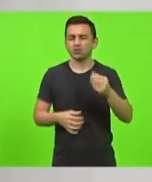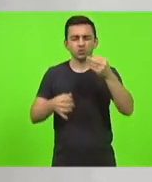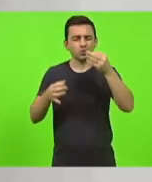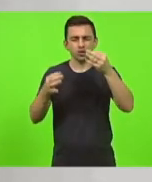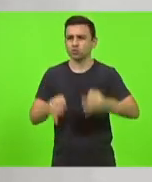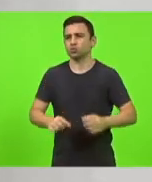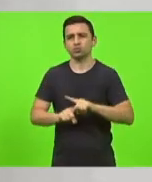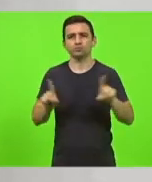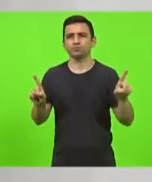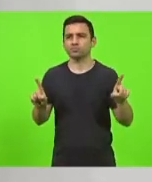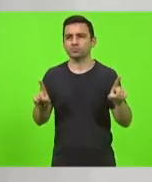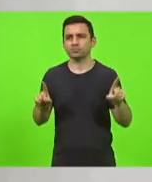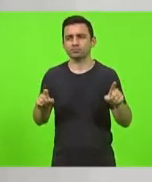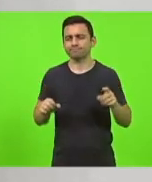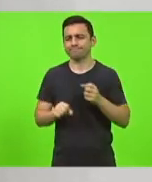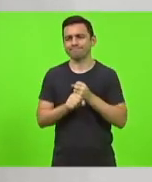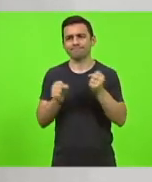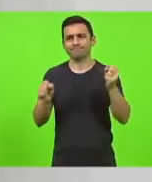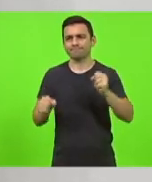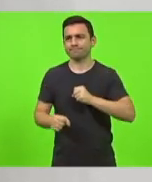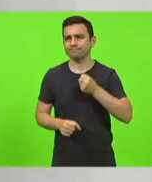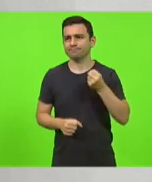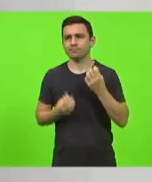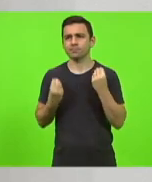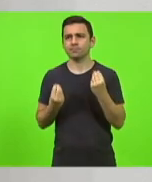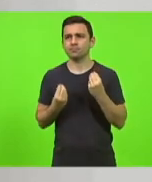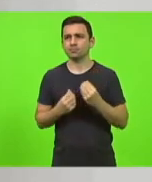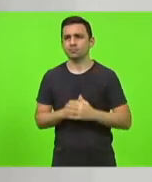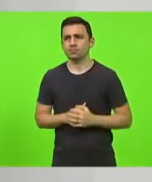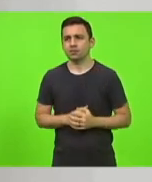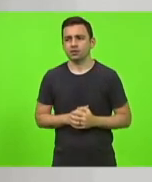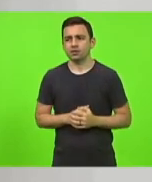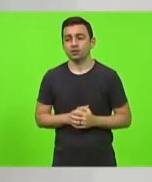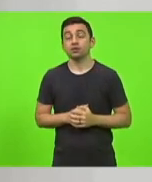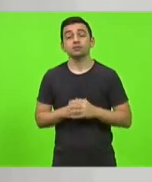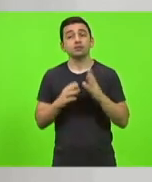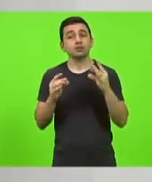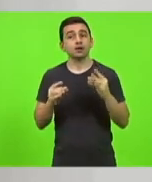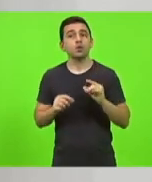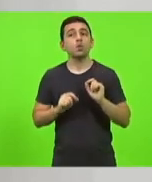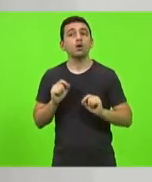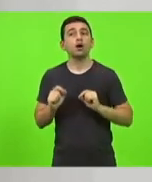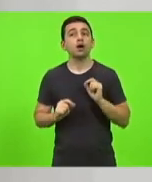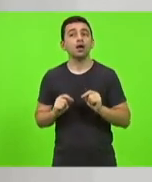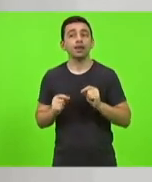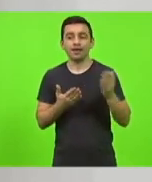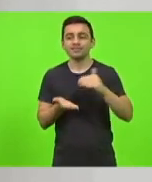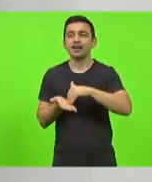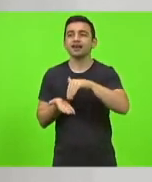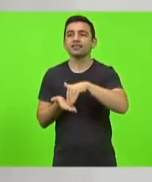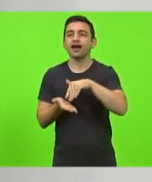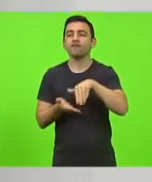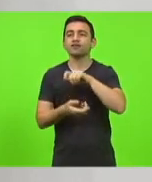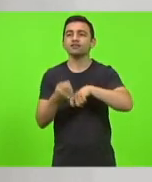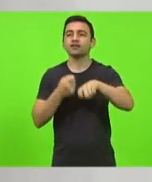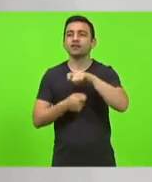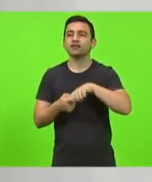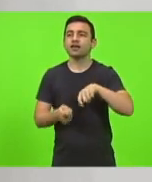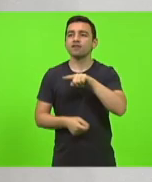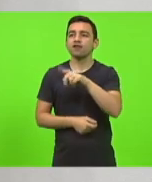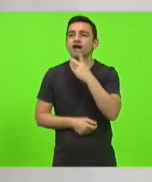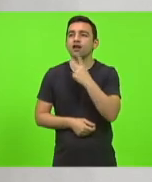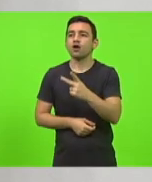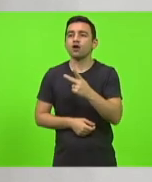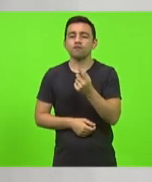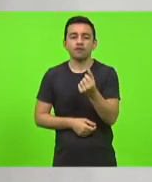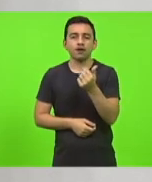é indignante esse valor aqui. E o detalhe, o próprio secretário da Fazenda falou aqui que o Vale Refeição